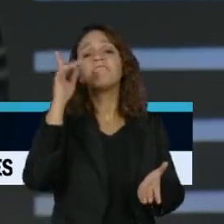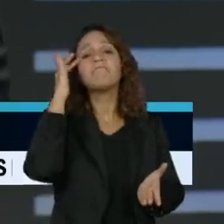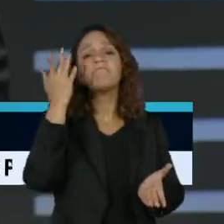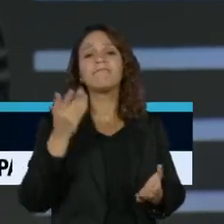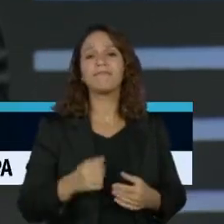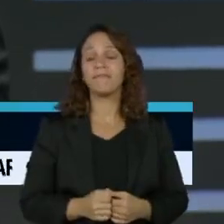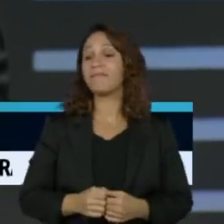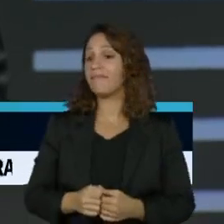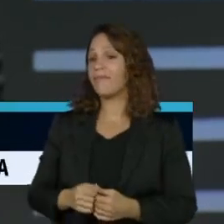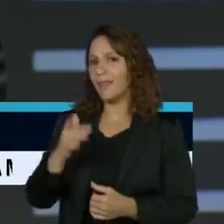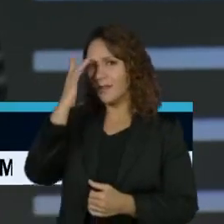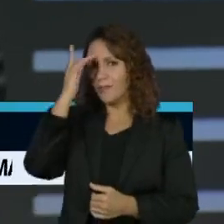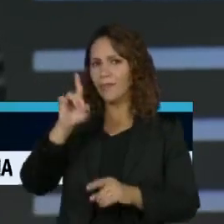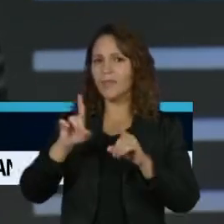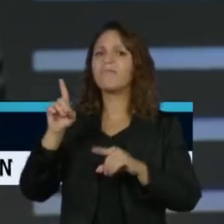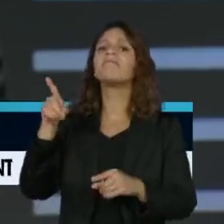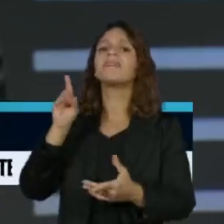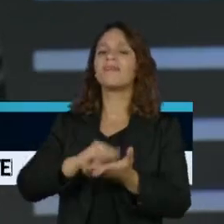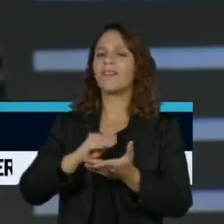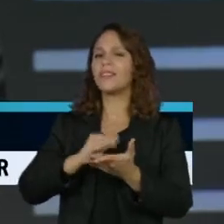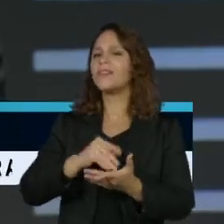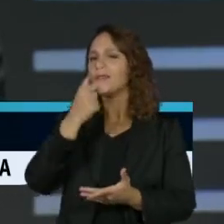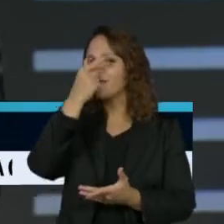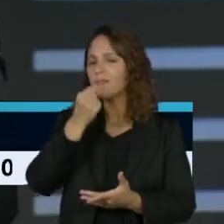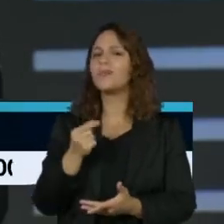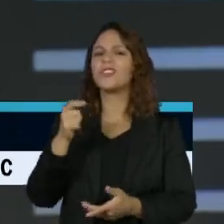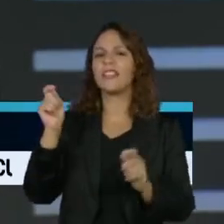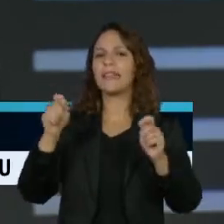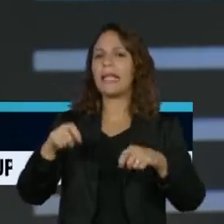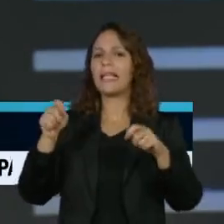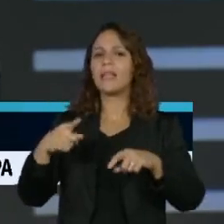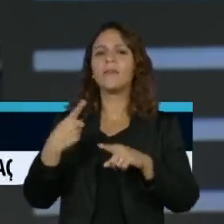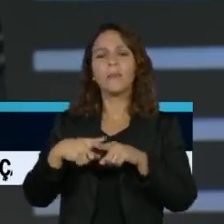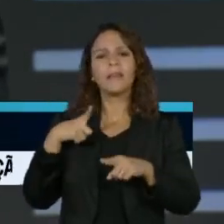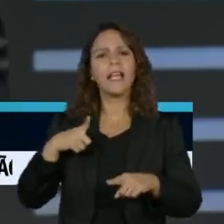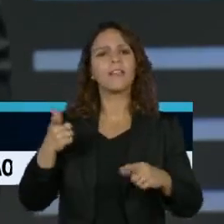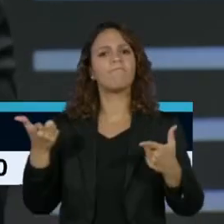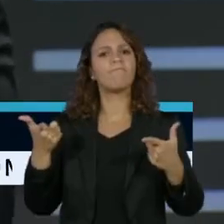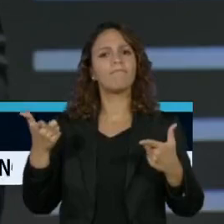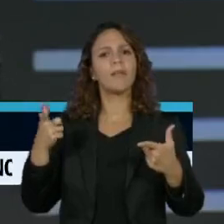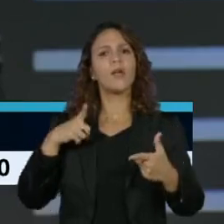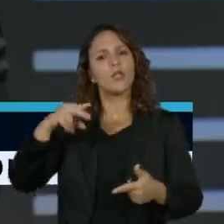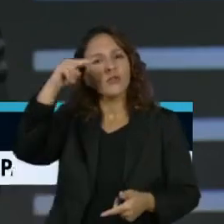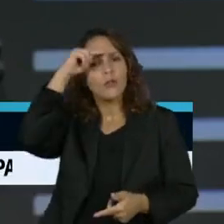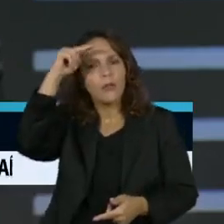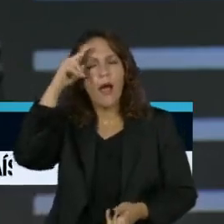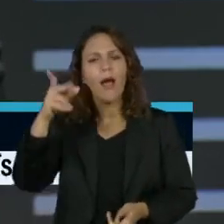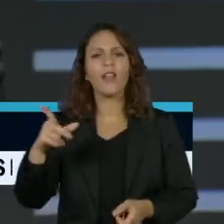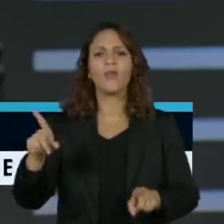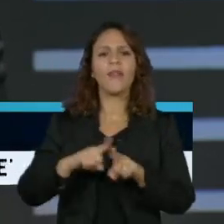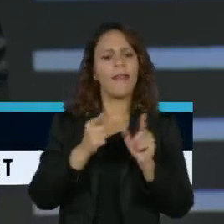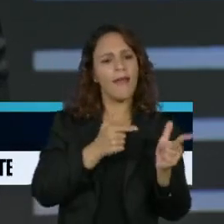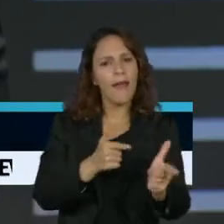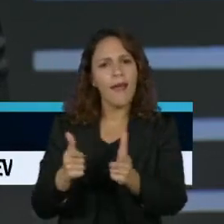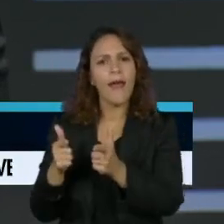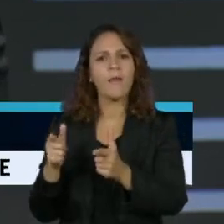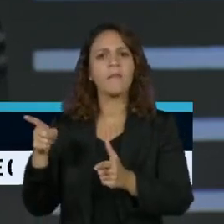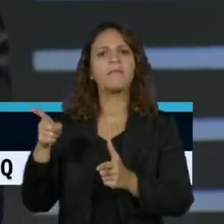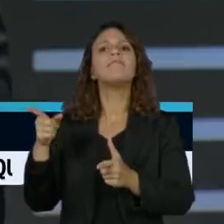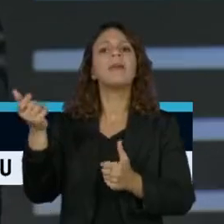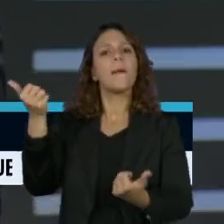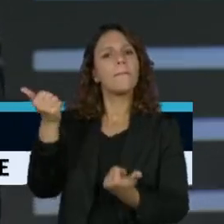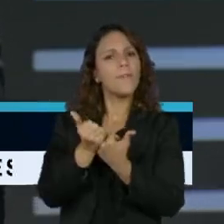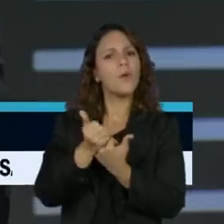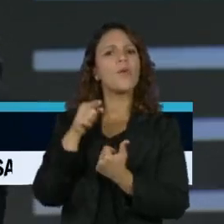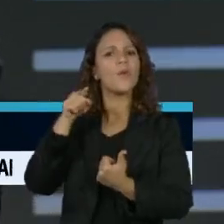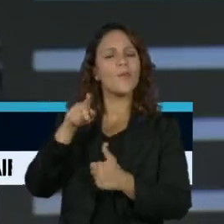colocando na mesa que puxa ainda tem lenha para queimar Mas você ainda tem Força Armada ainda você tem suporte do da população e